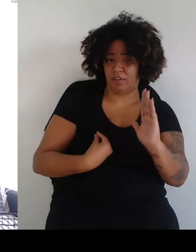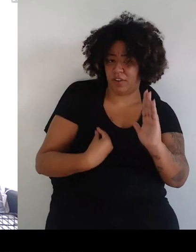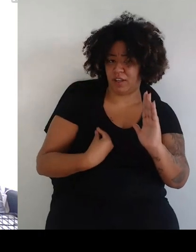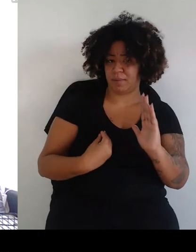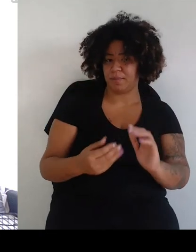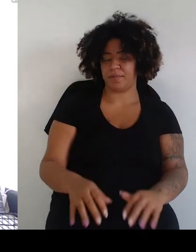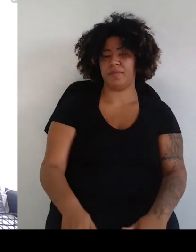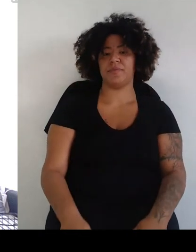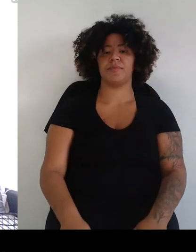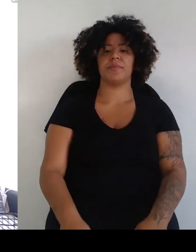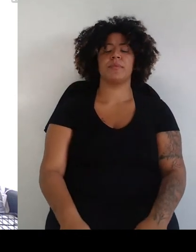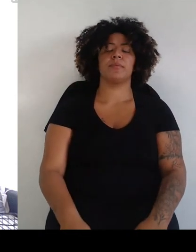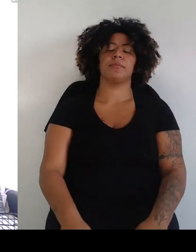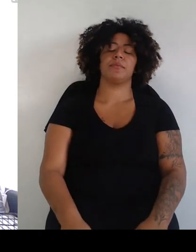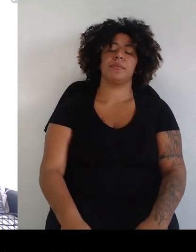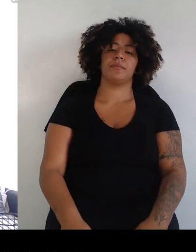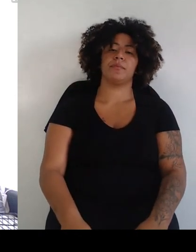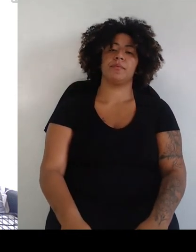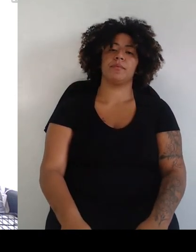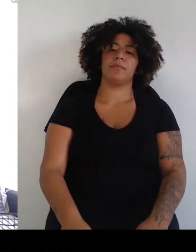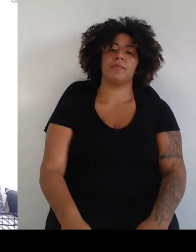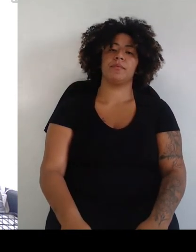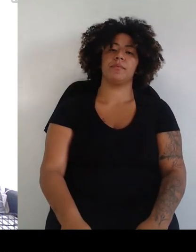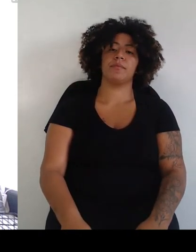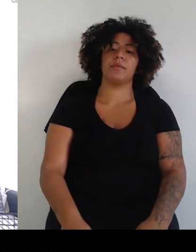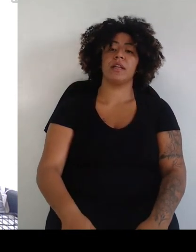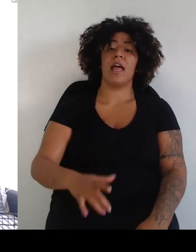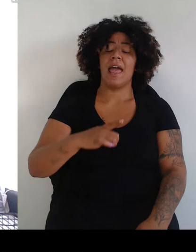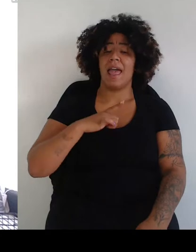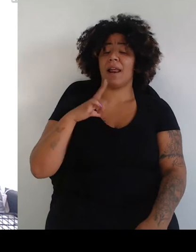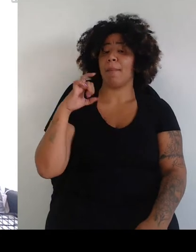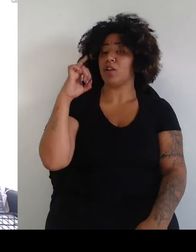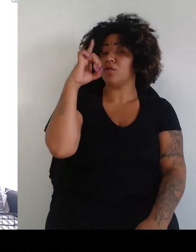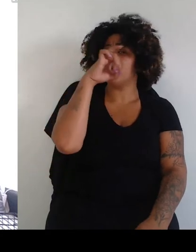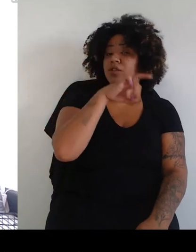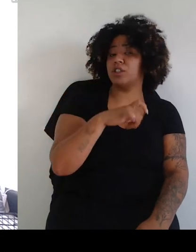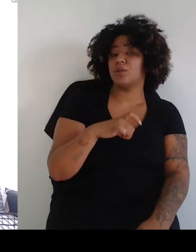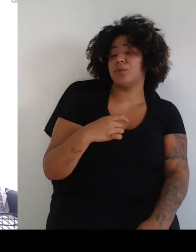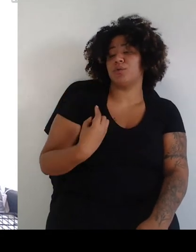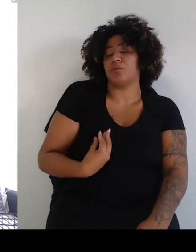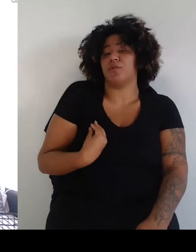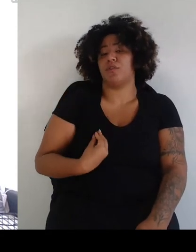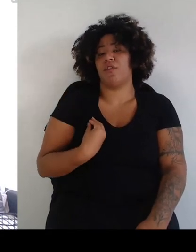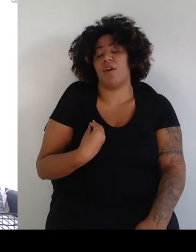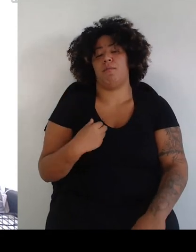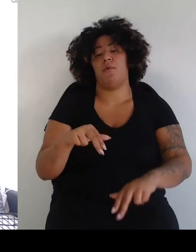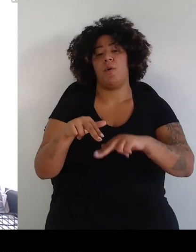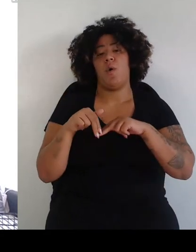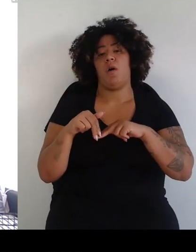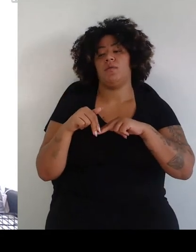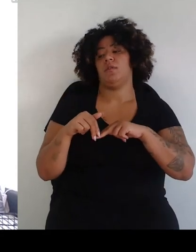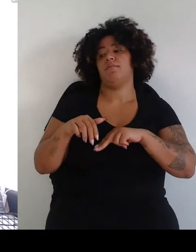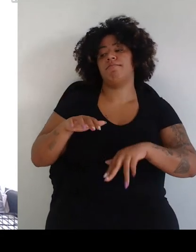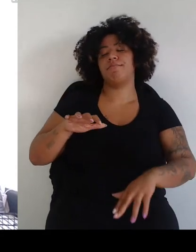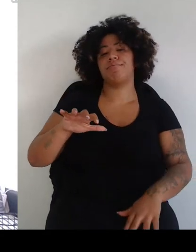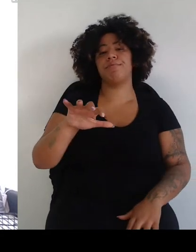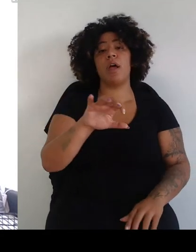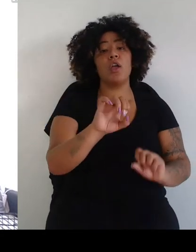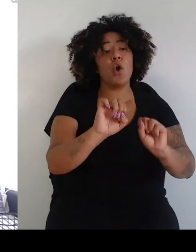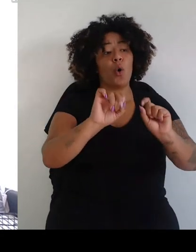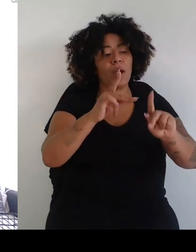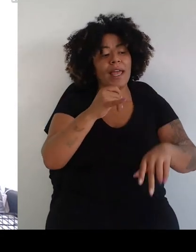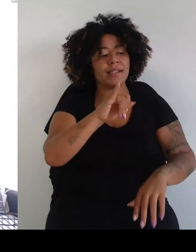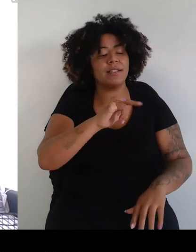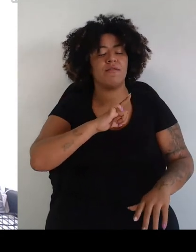havia maior confinamento desses aspectos mesmo nos escritos biográficos eu queria passar